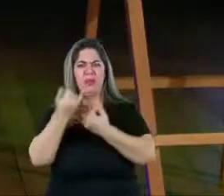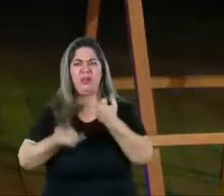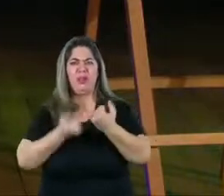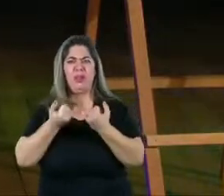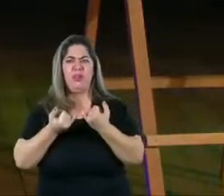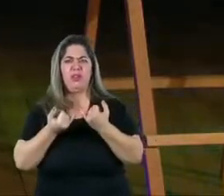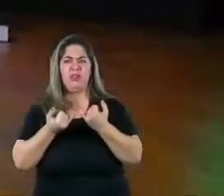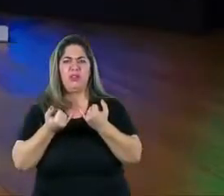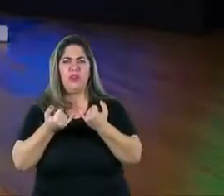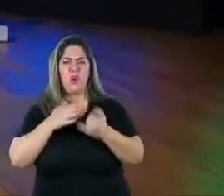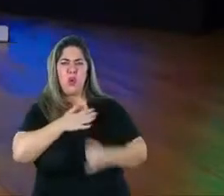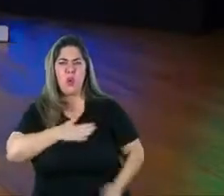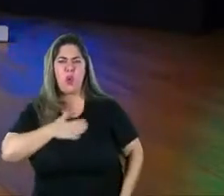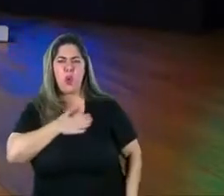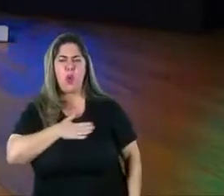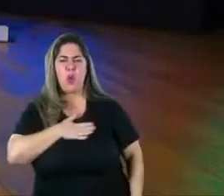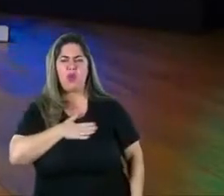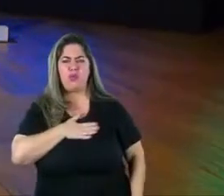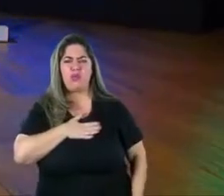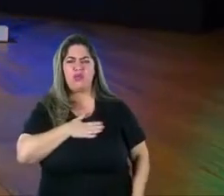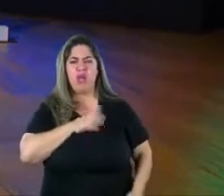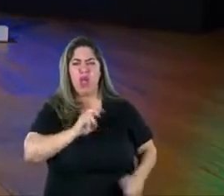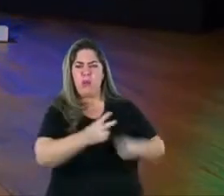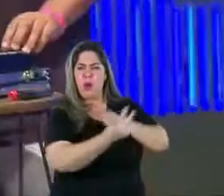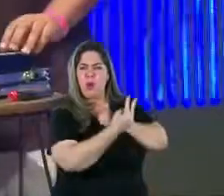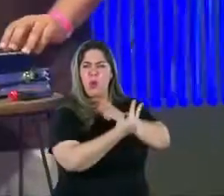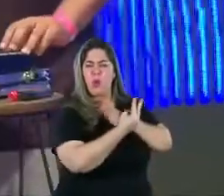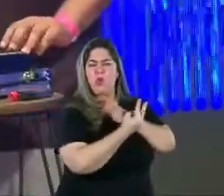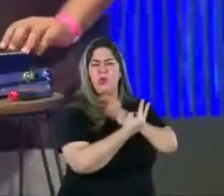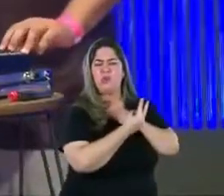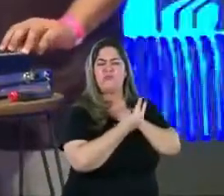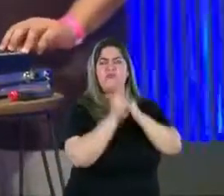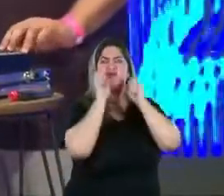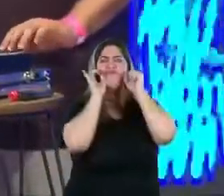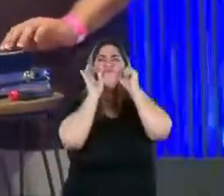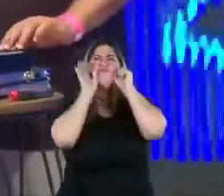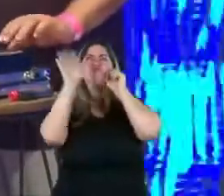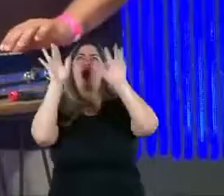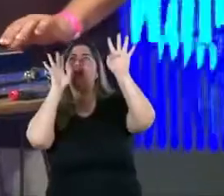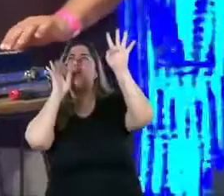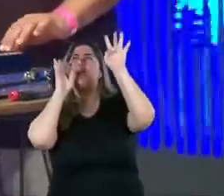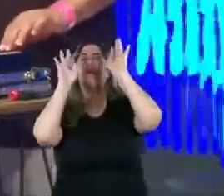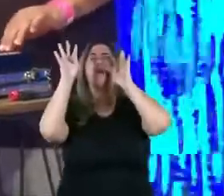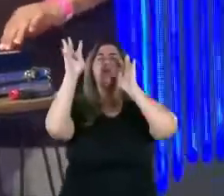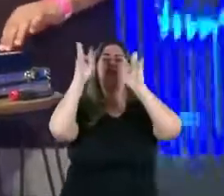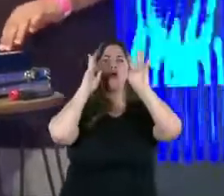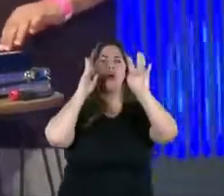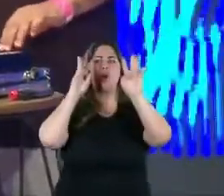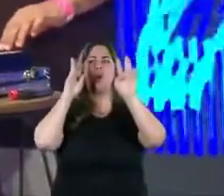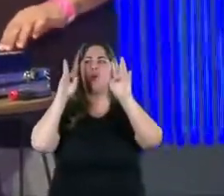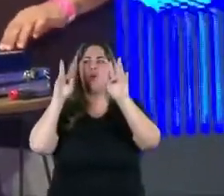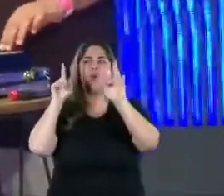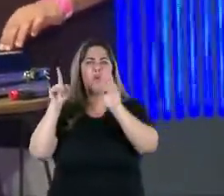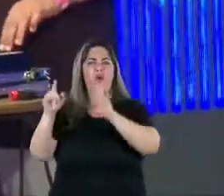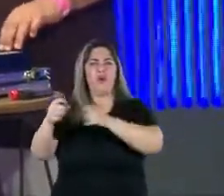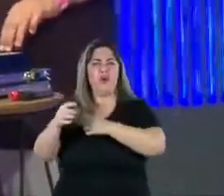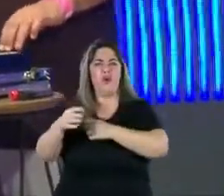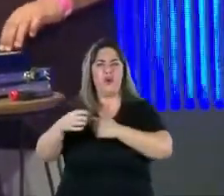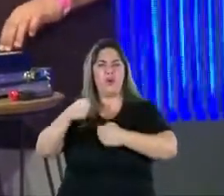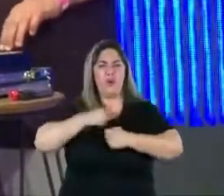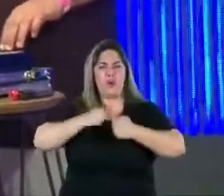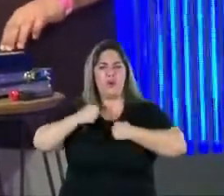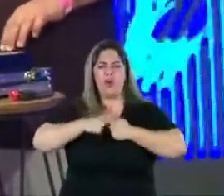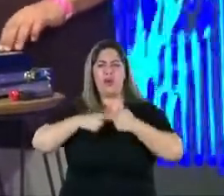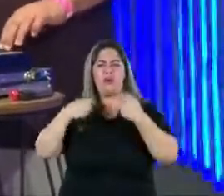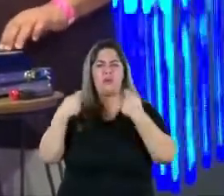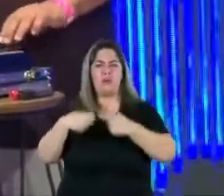Um fetiche? Um talismã? Palomar imagina compreender perfeitamente o gorila. Sua necessidade de alguma